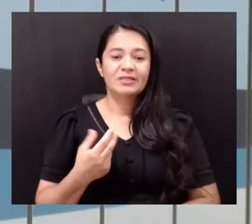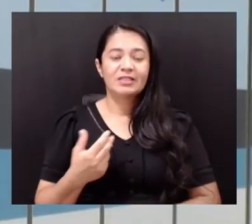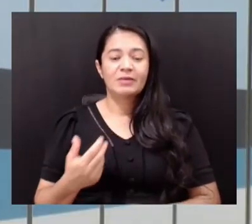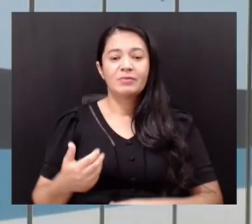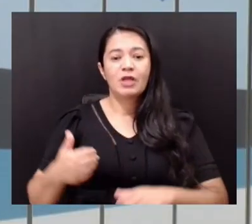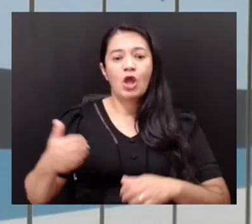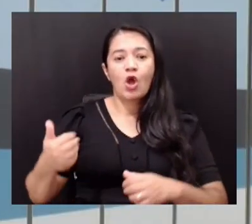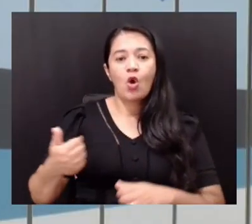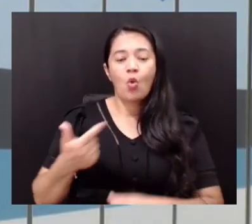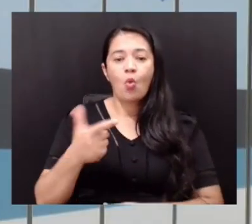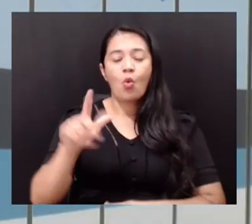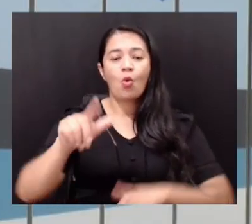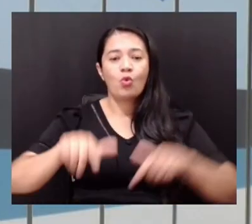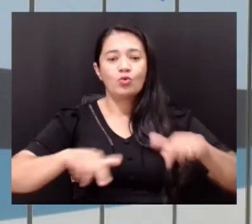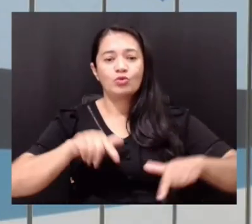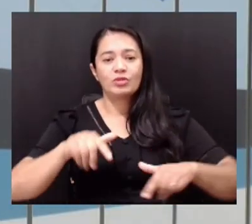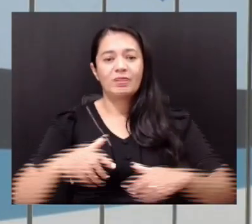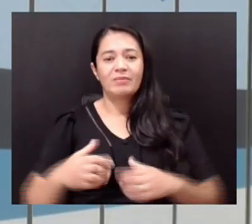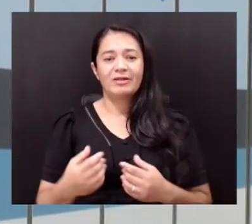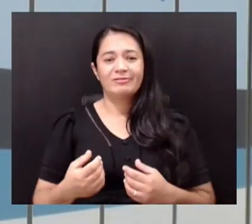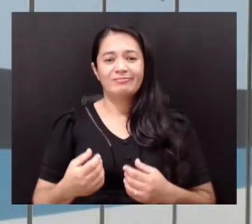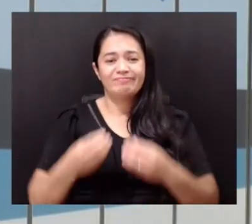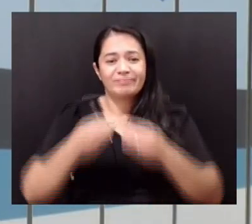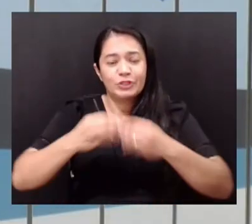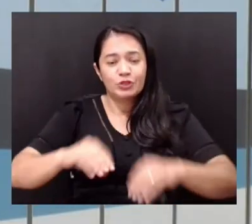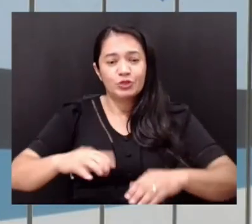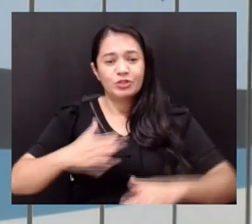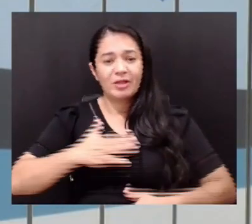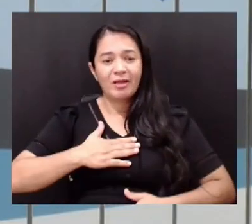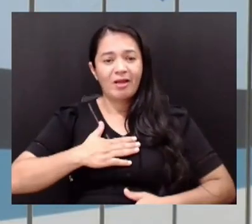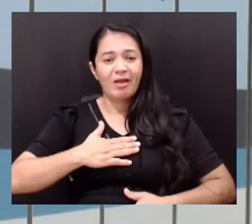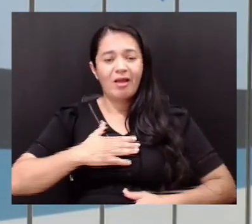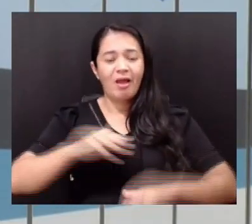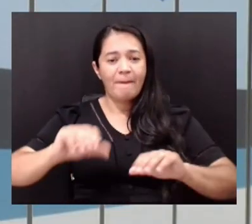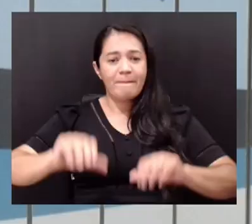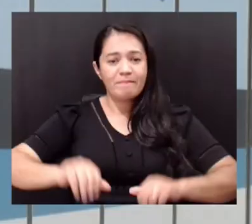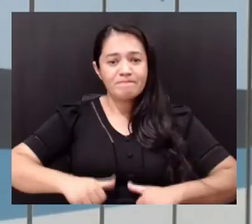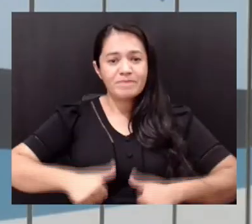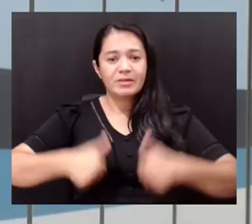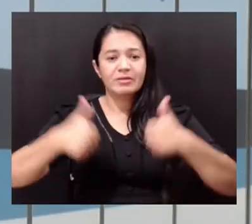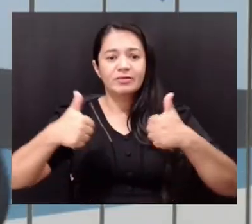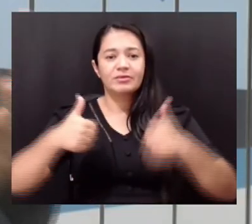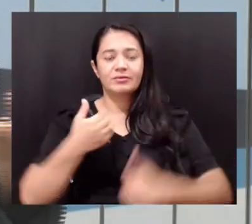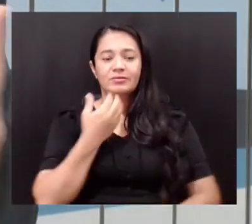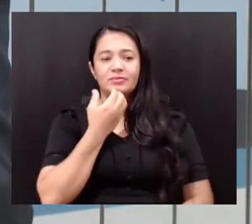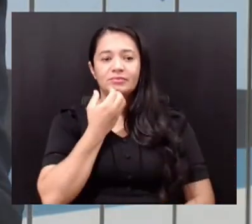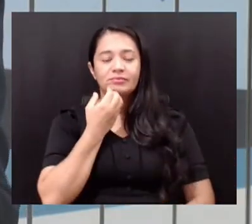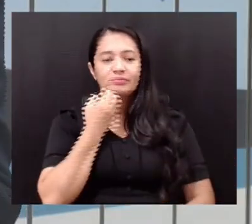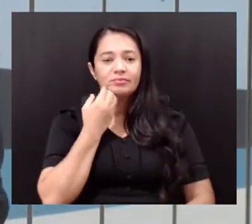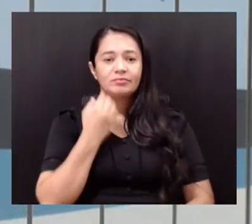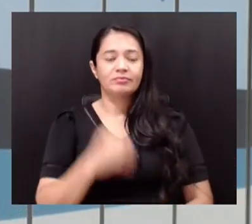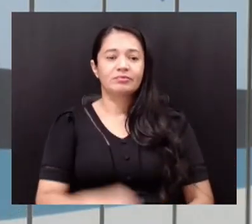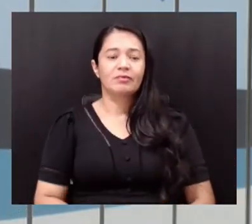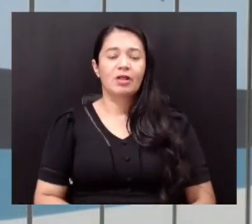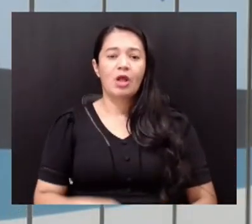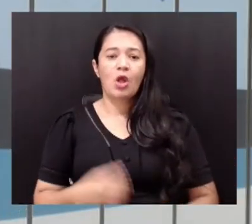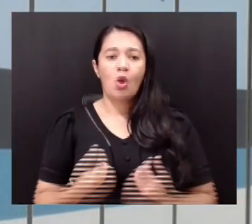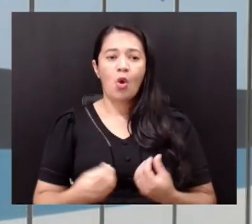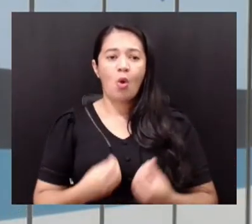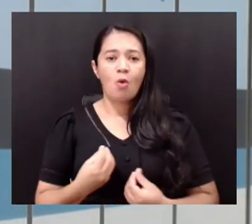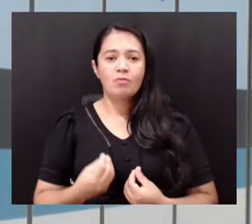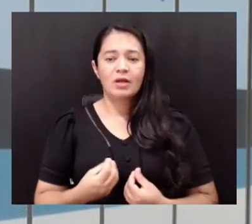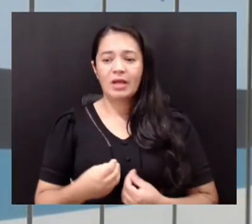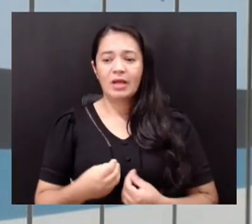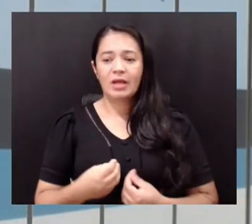minha autoestima. No que eu não consigo, né? E você vê, às vezes, pessoas tentando recolocação há 2, 3